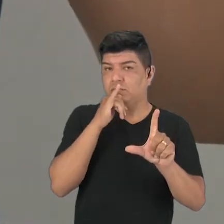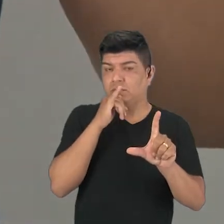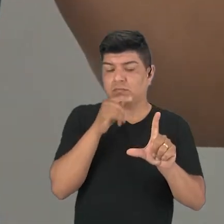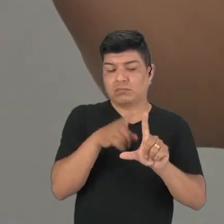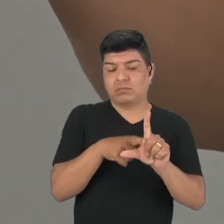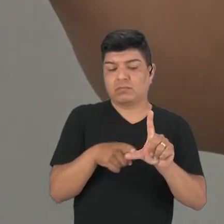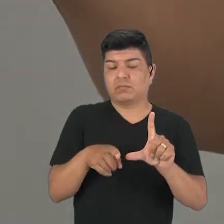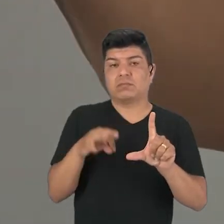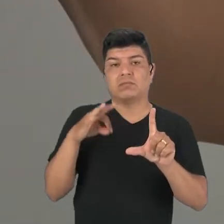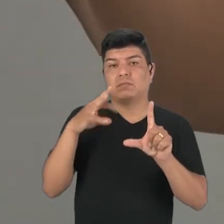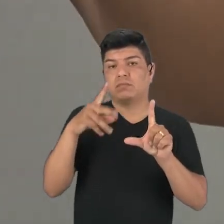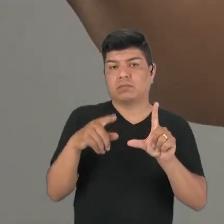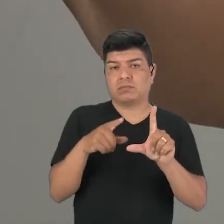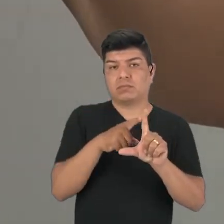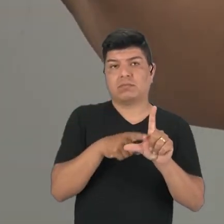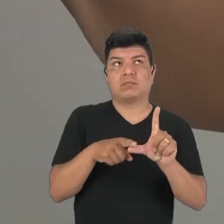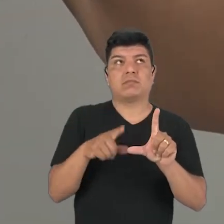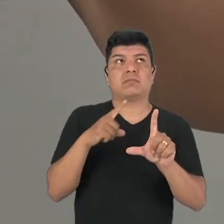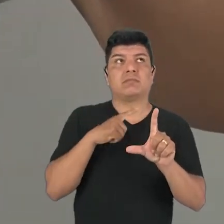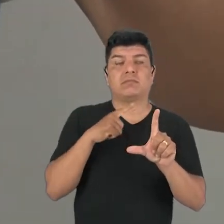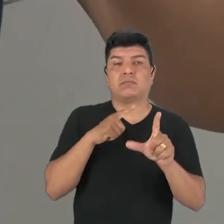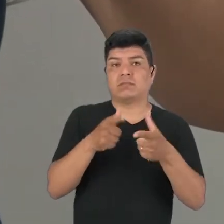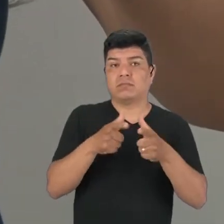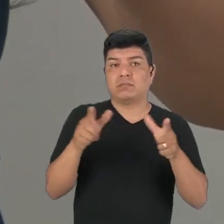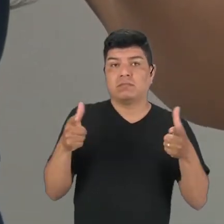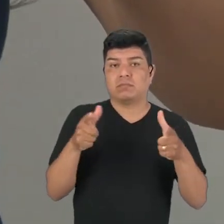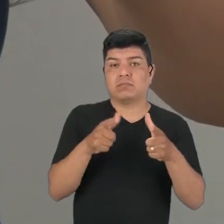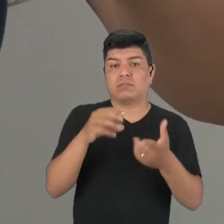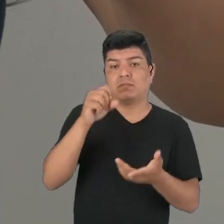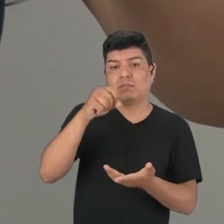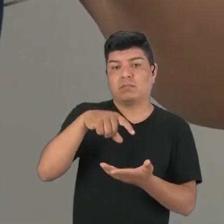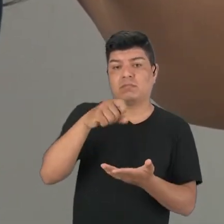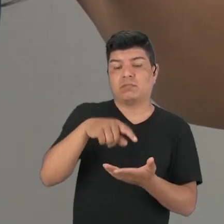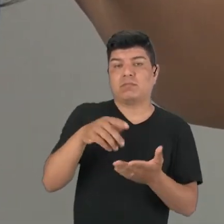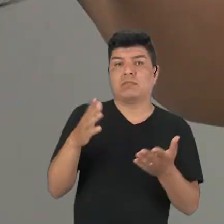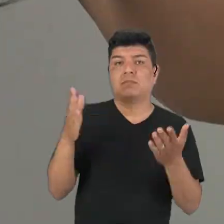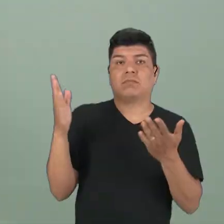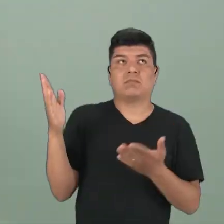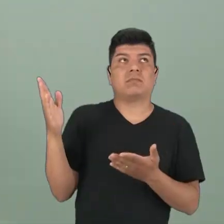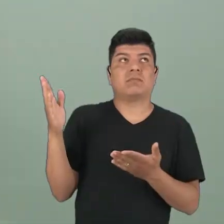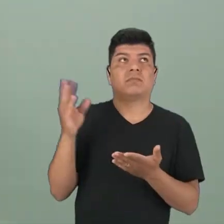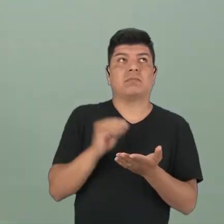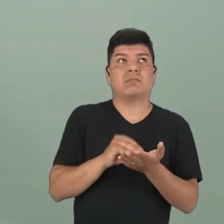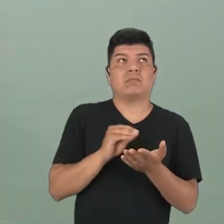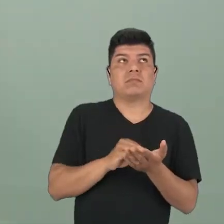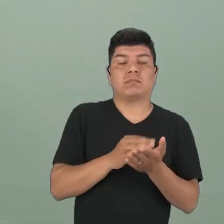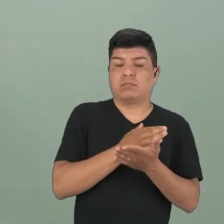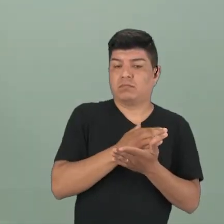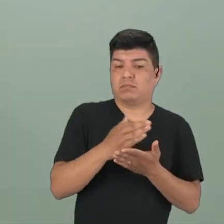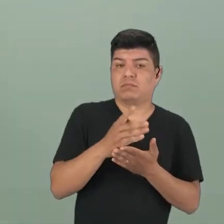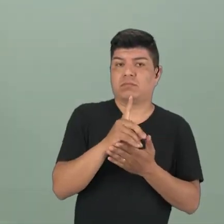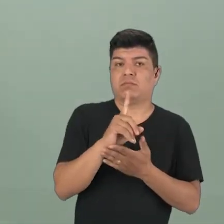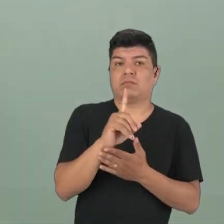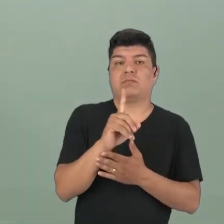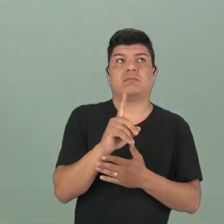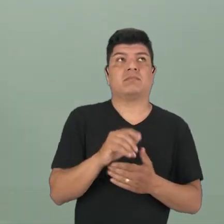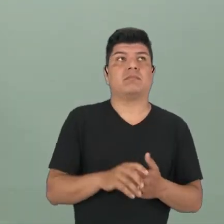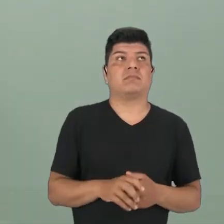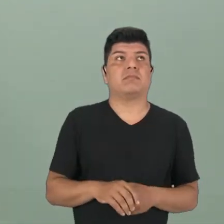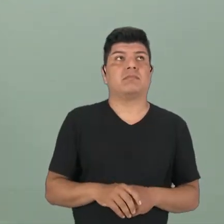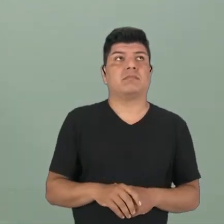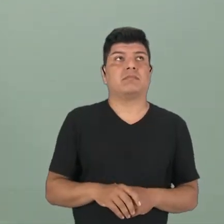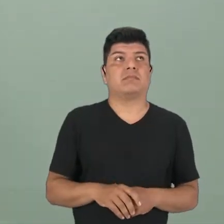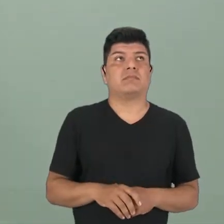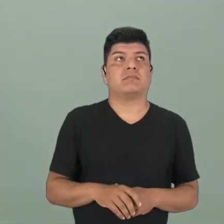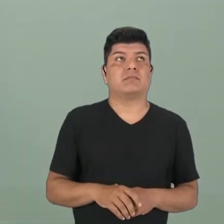ó. Toda régua, ela tem esse espaço sobrando, tá? Eu não posso começar do início da régua, eu tô medindo errado aqui, se eu fizer dessa